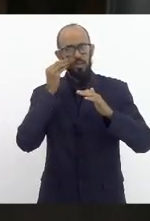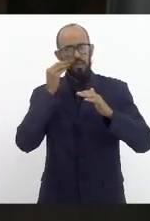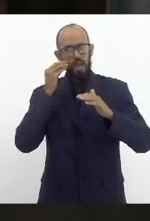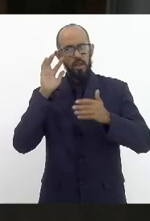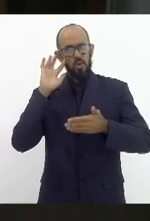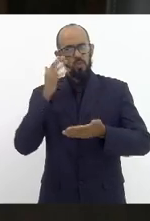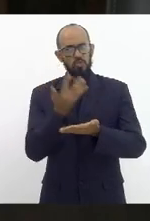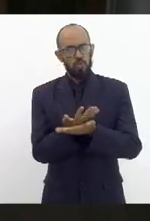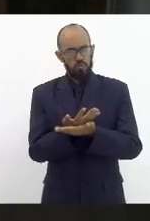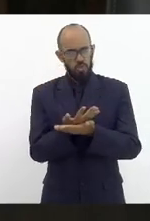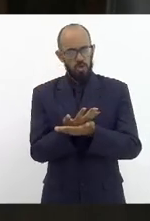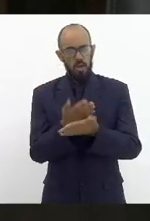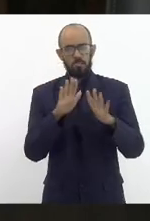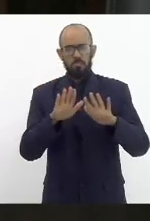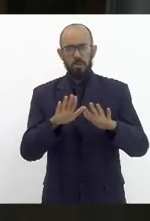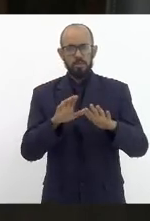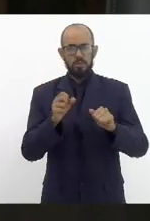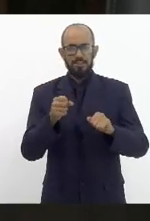não for dada,